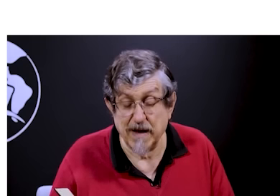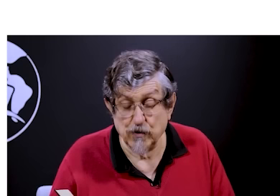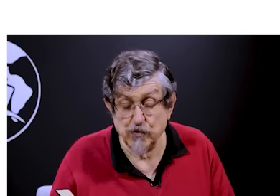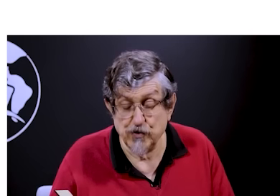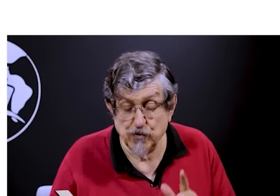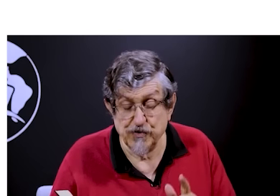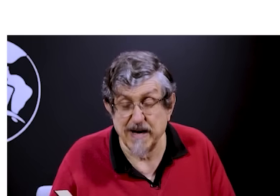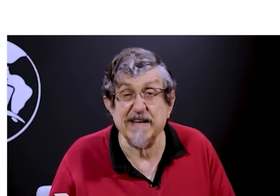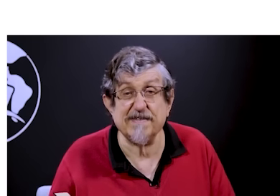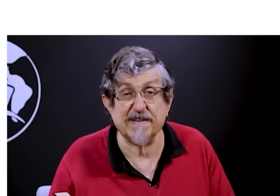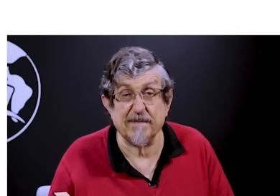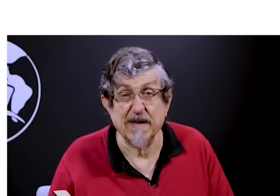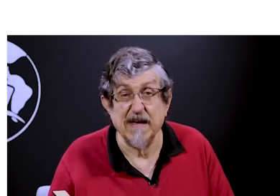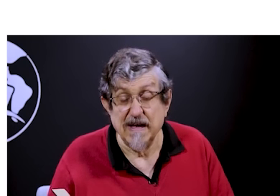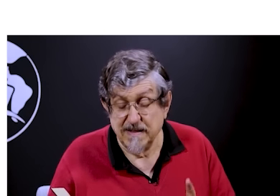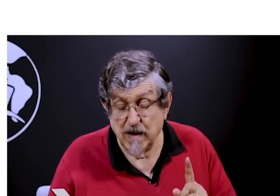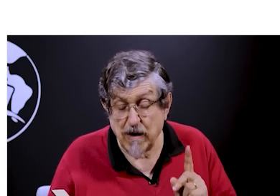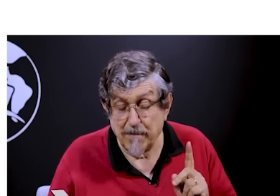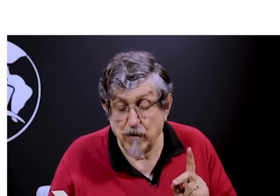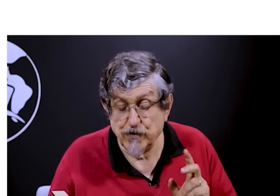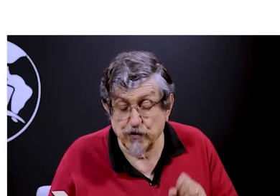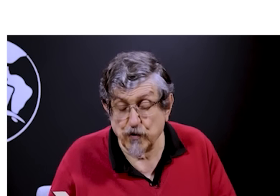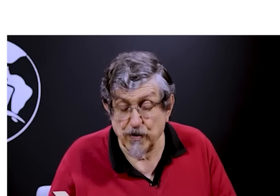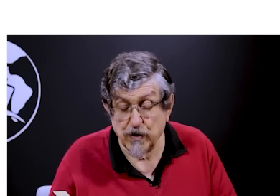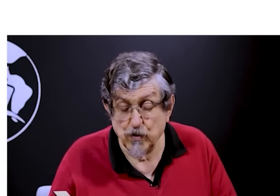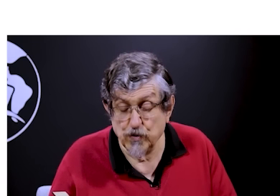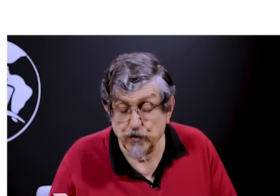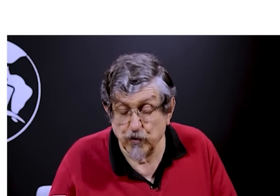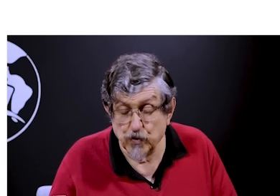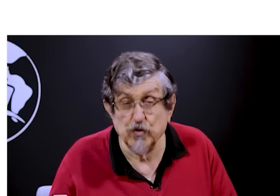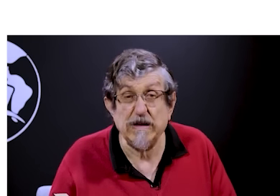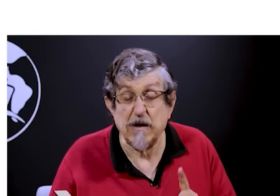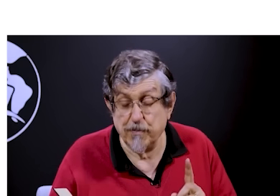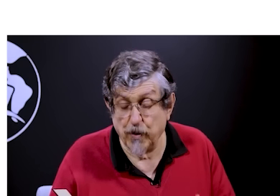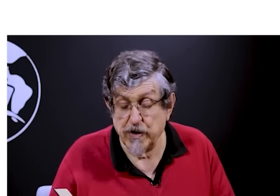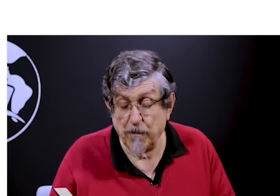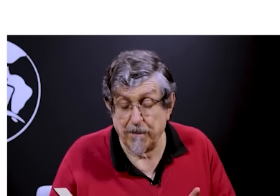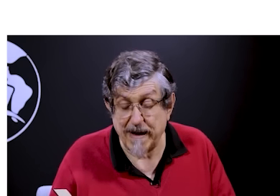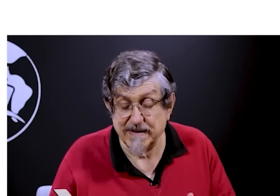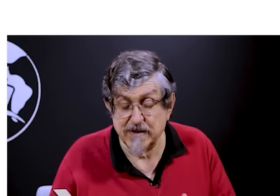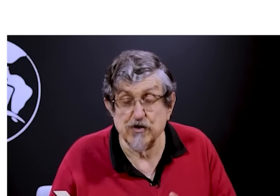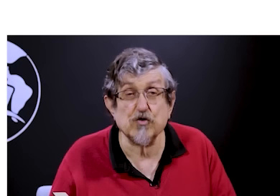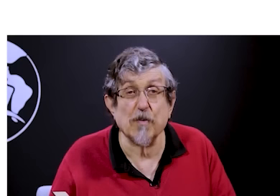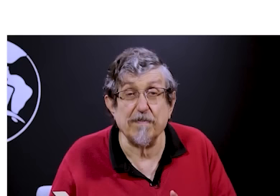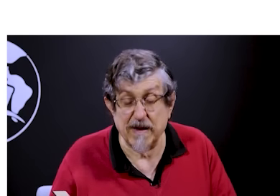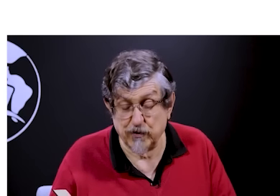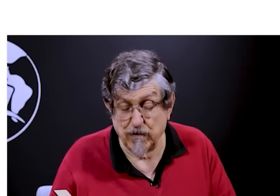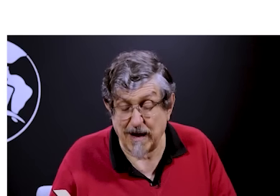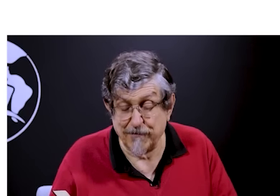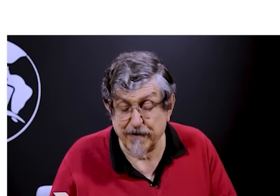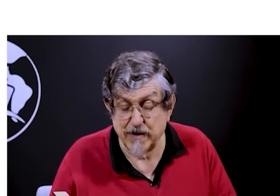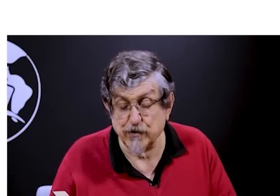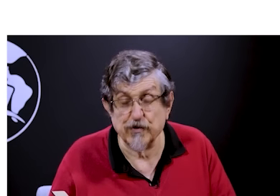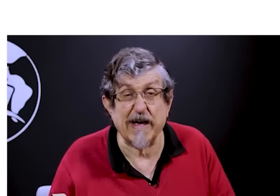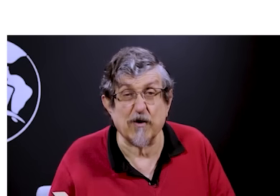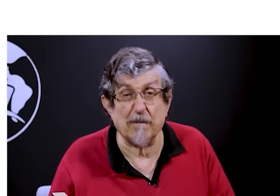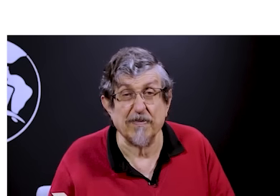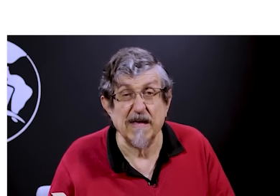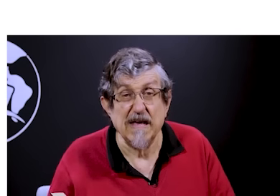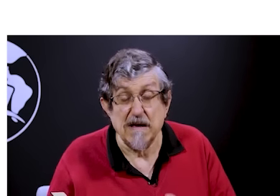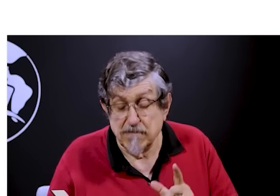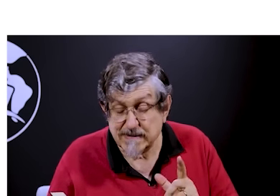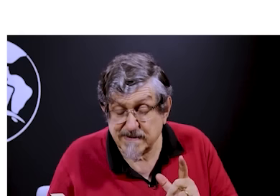pagamento de um diarista não a maldiç o surdo nem ponham pedra de tropeço à frente do